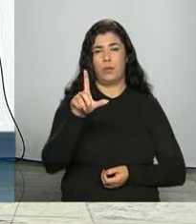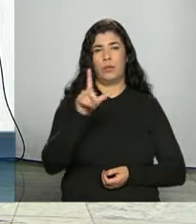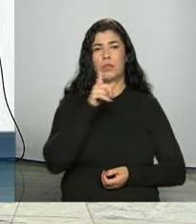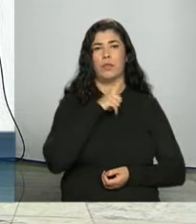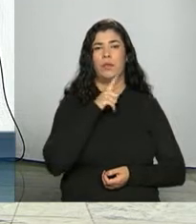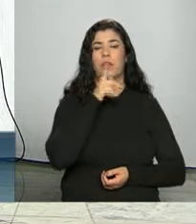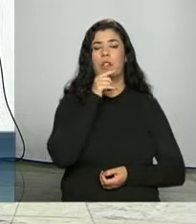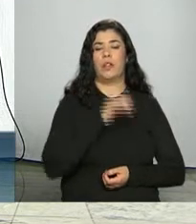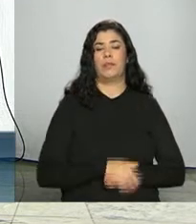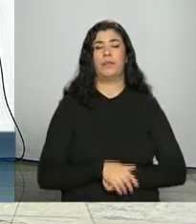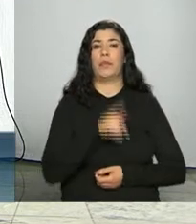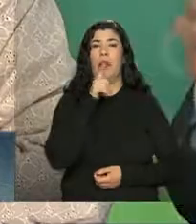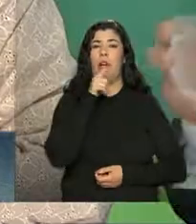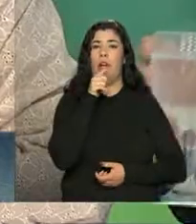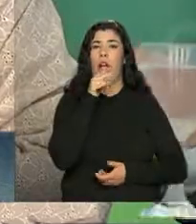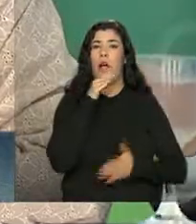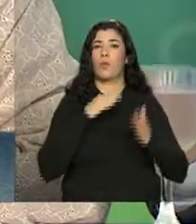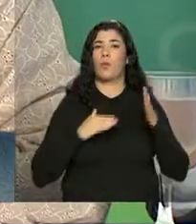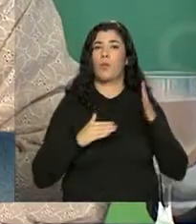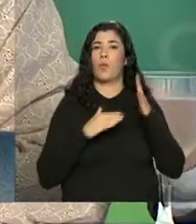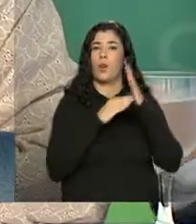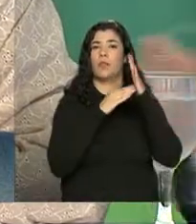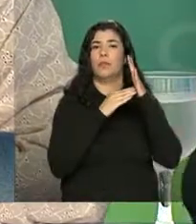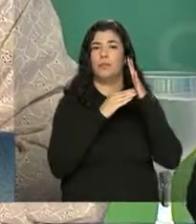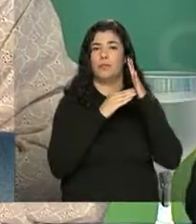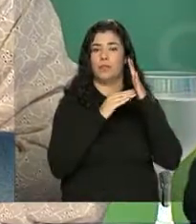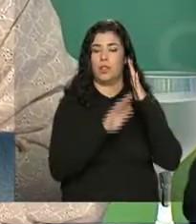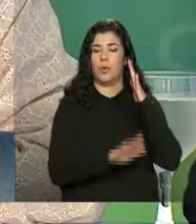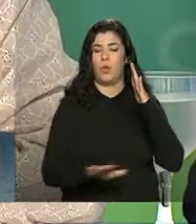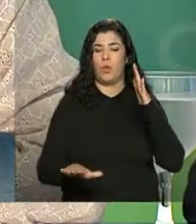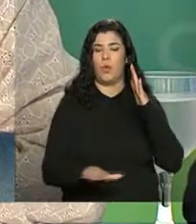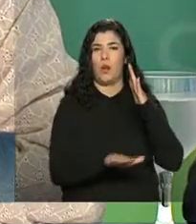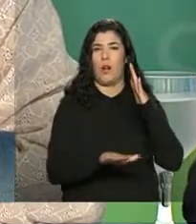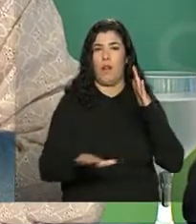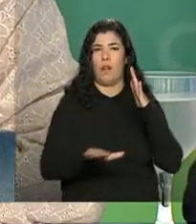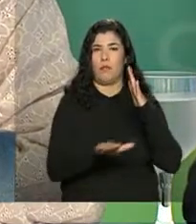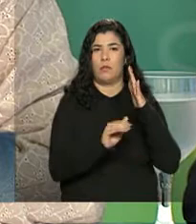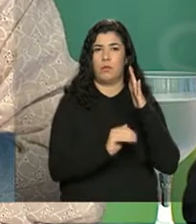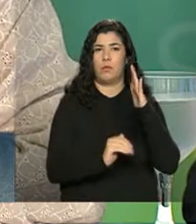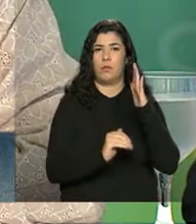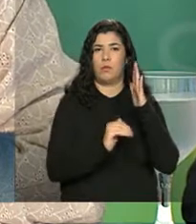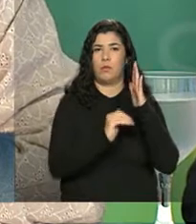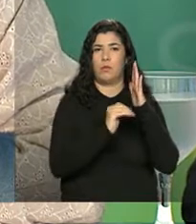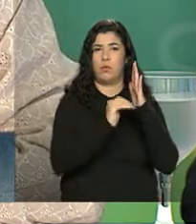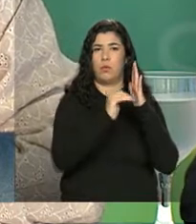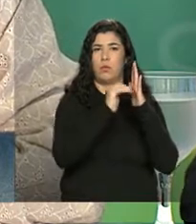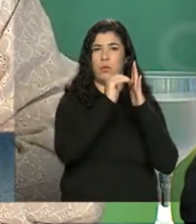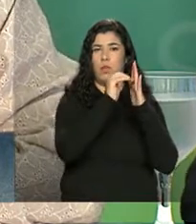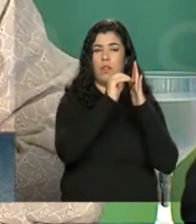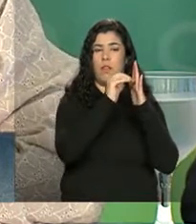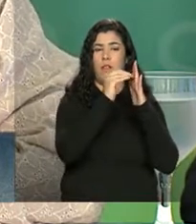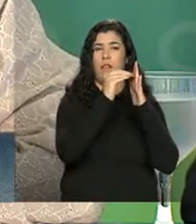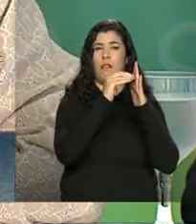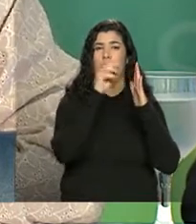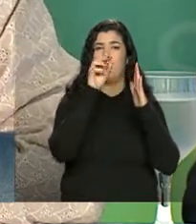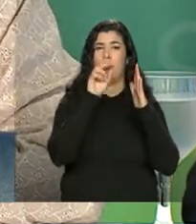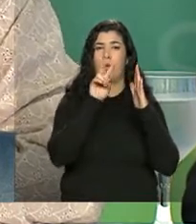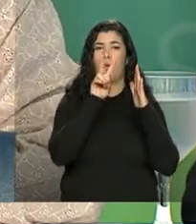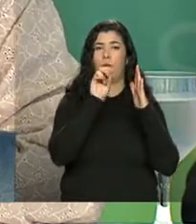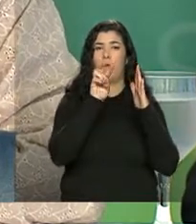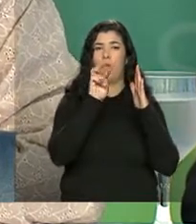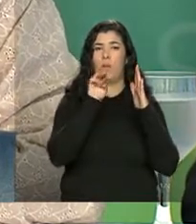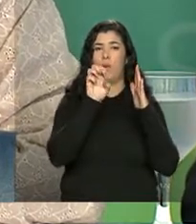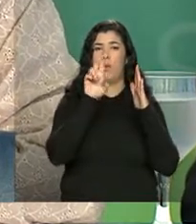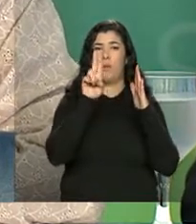morto então como 960 milhões de metros cúbicos o volume útil o Cantareira não recuperou o seu volume útil